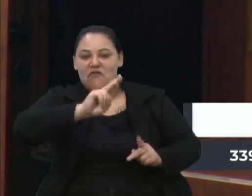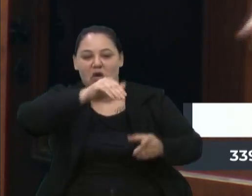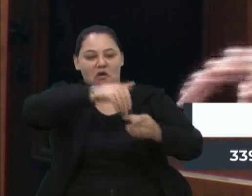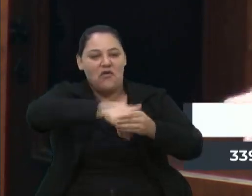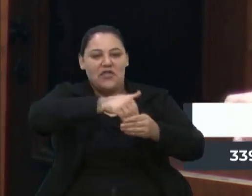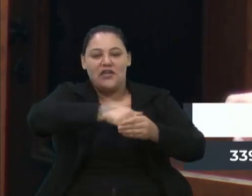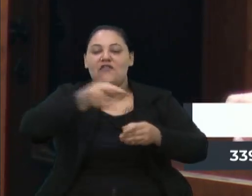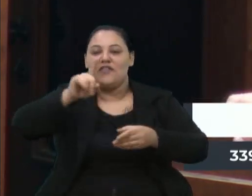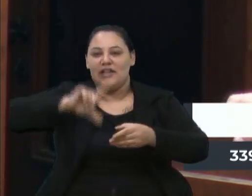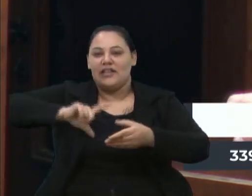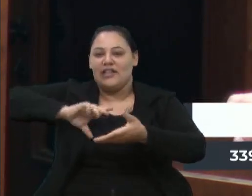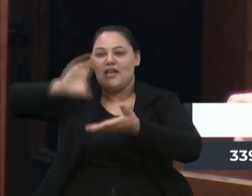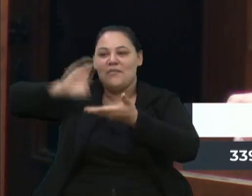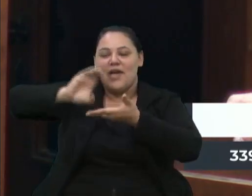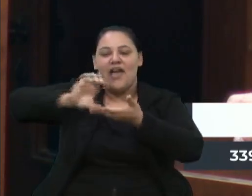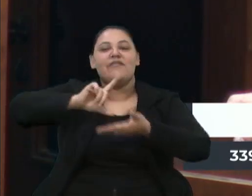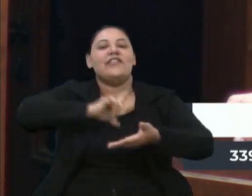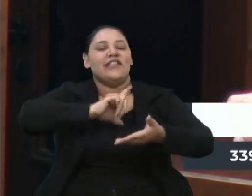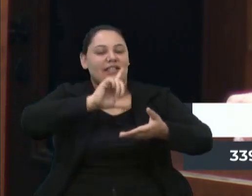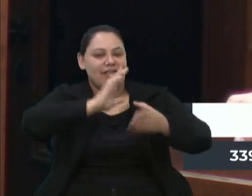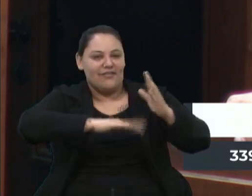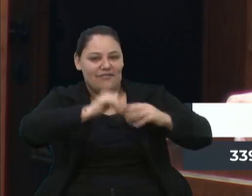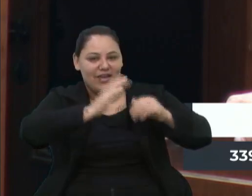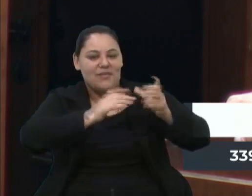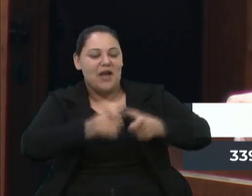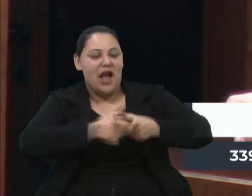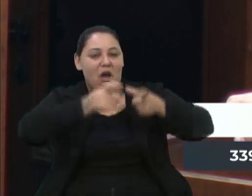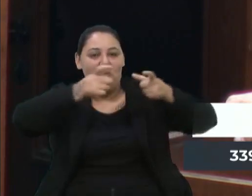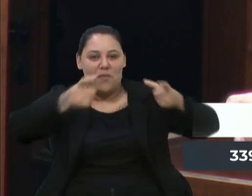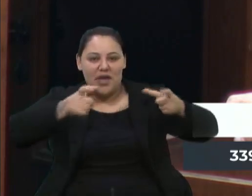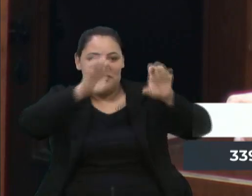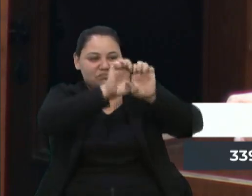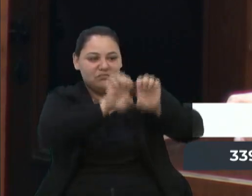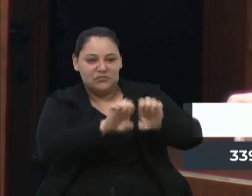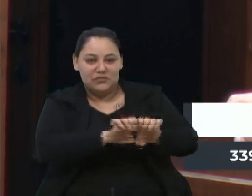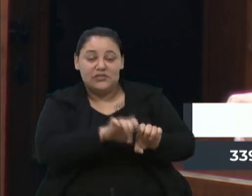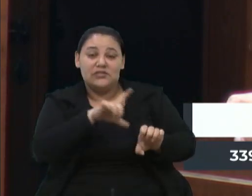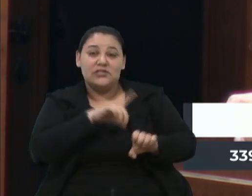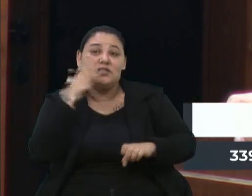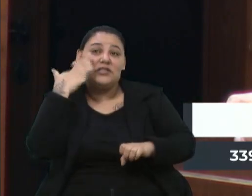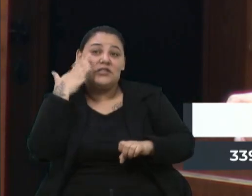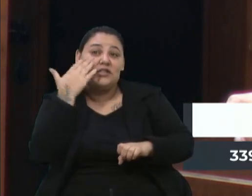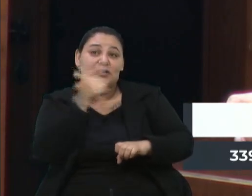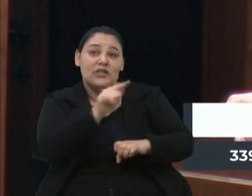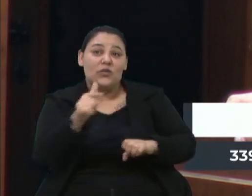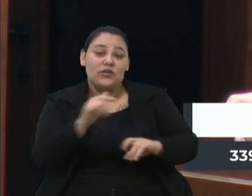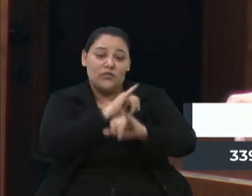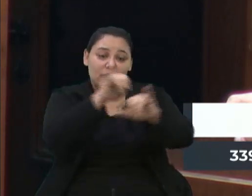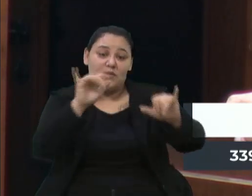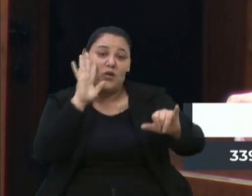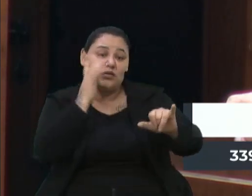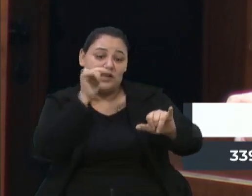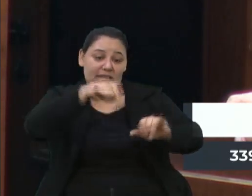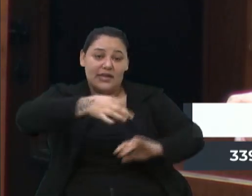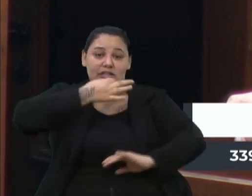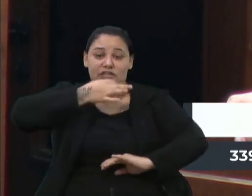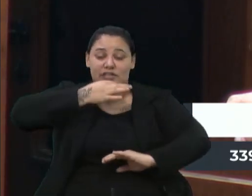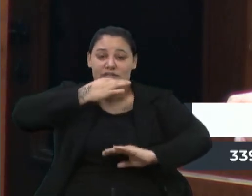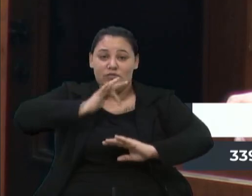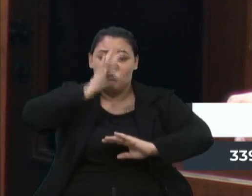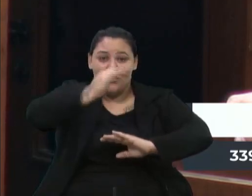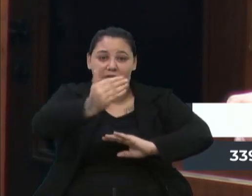ter recurso e vai ter obra ampliação eu sei que tem outros anúncios para acontecer para nossa cidade bem aí à frente